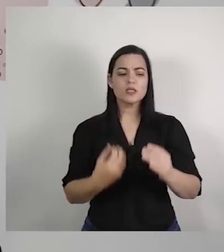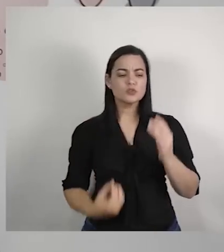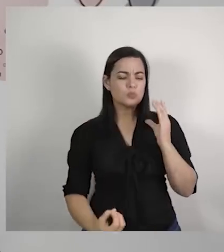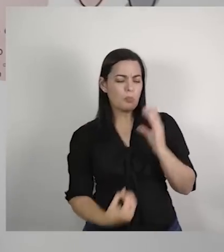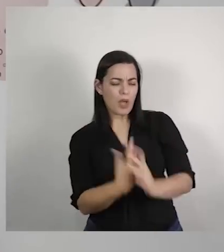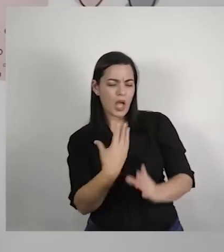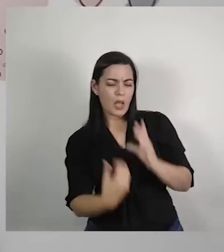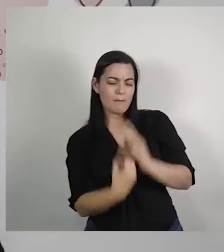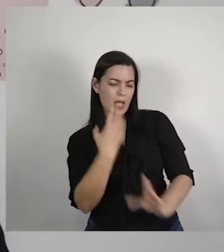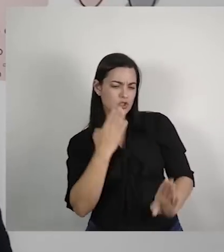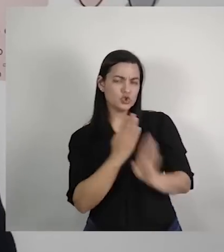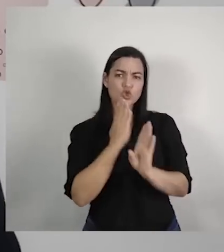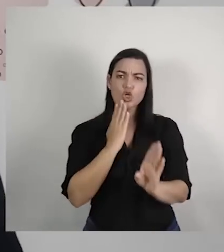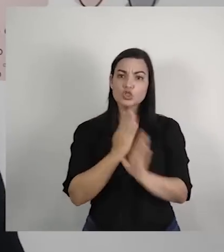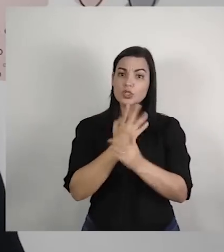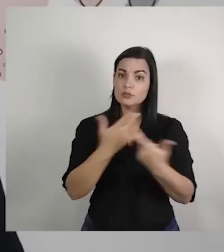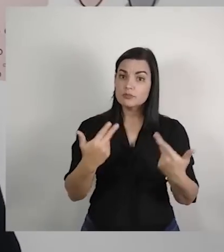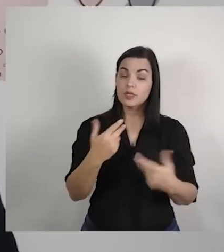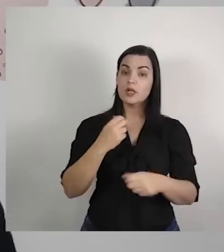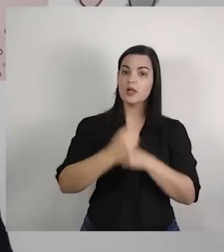de descobrimento, em